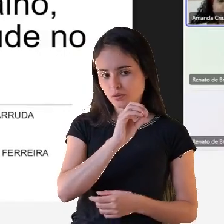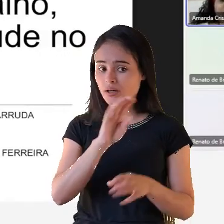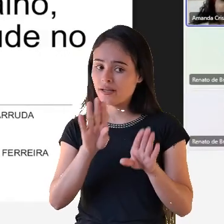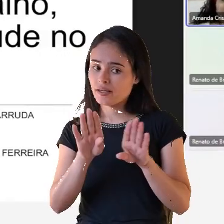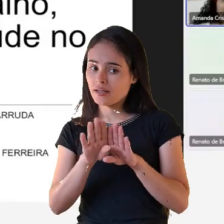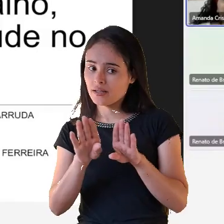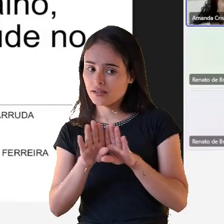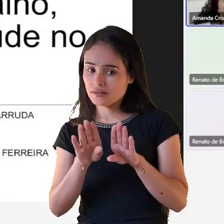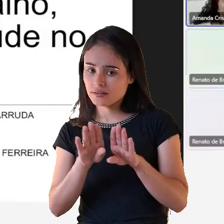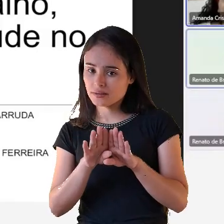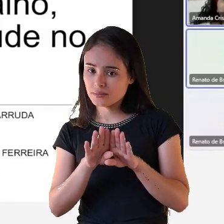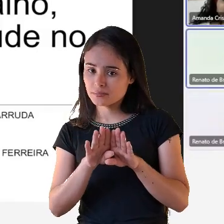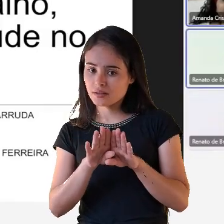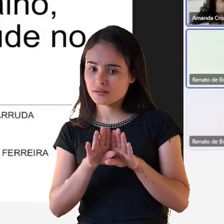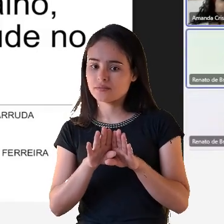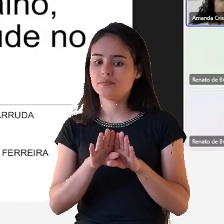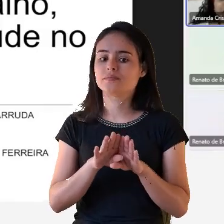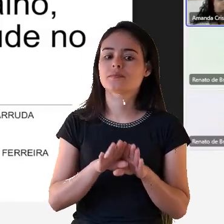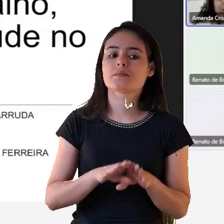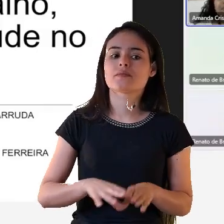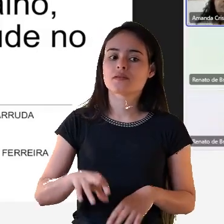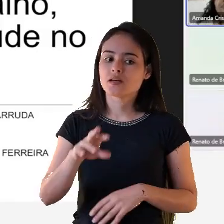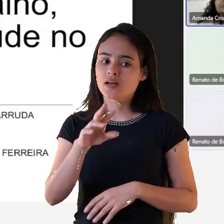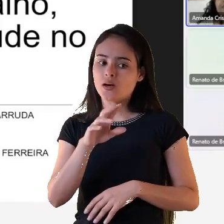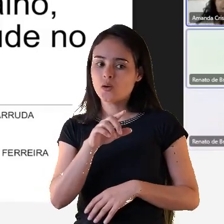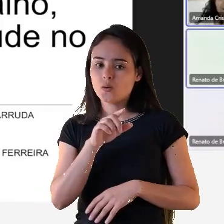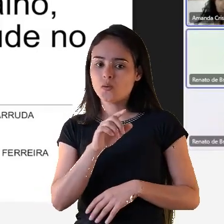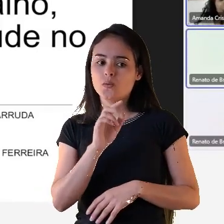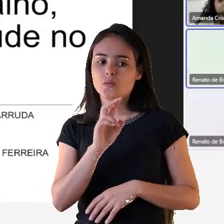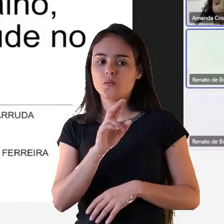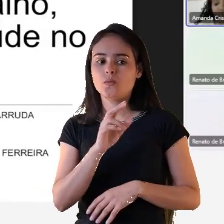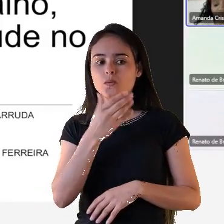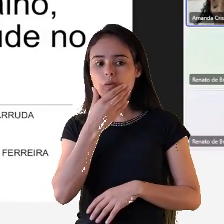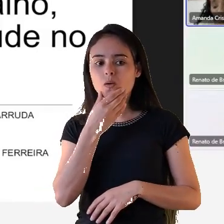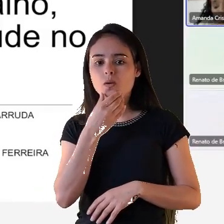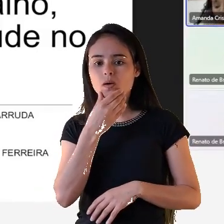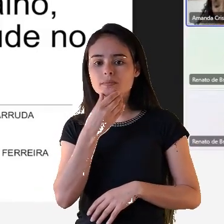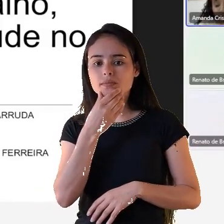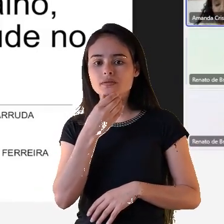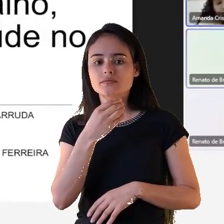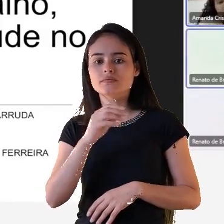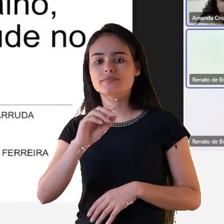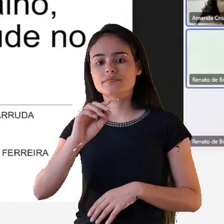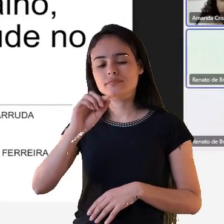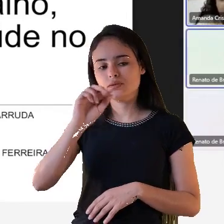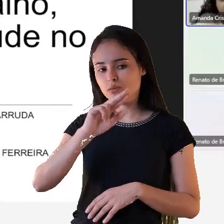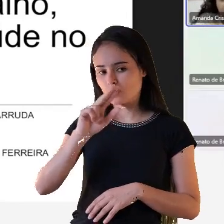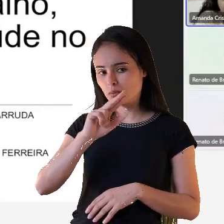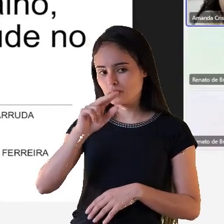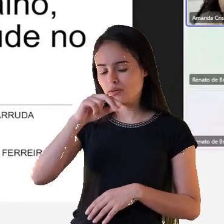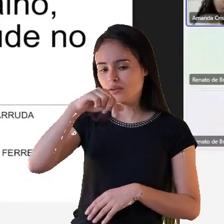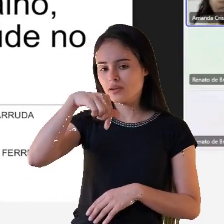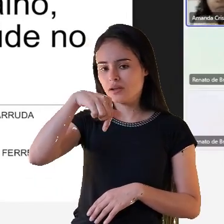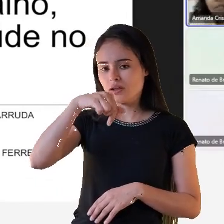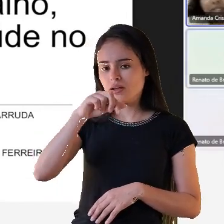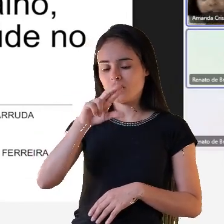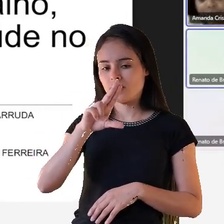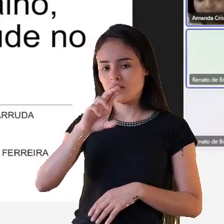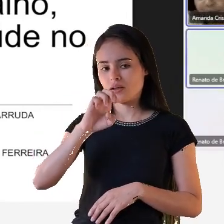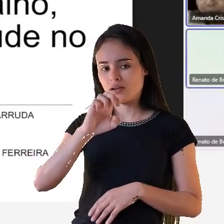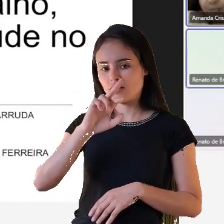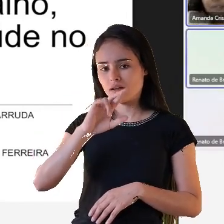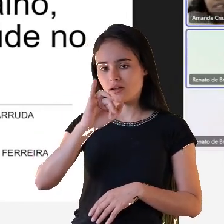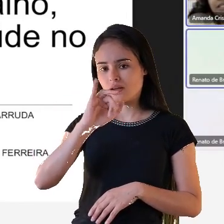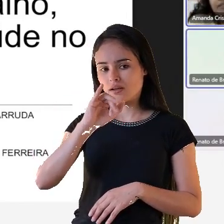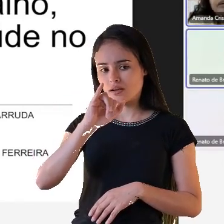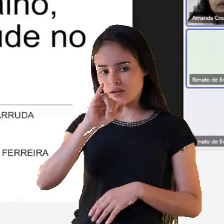inspirador homenageado do projeto Quirino, que o Tiago já comentou na fala dele sobre quem